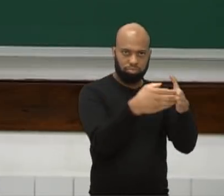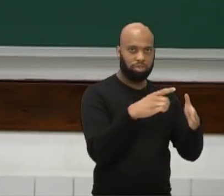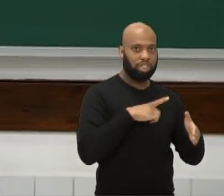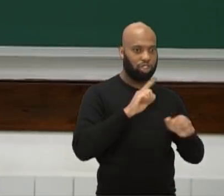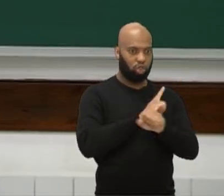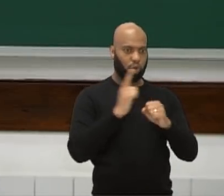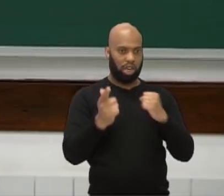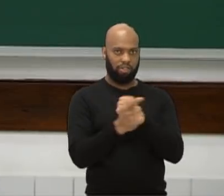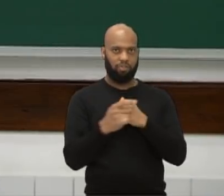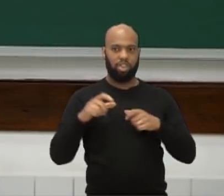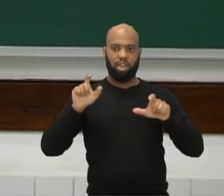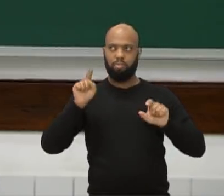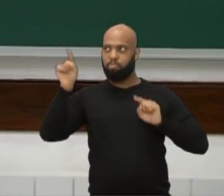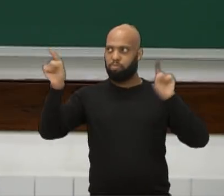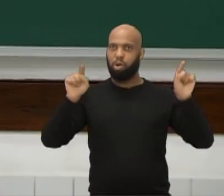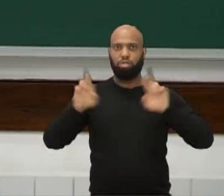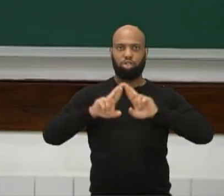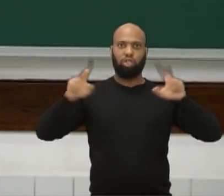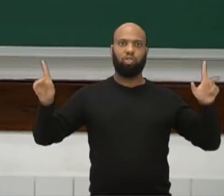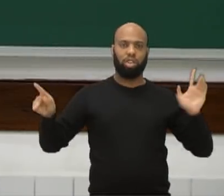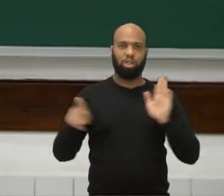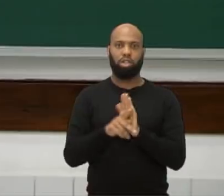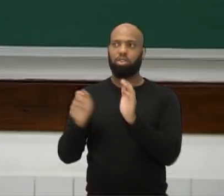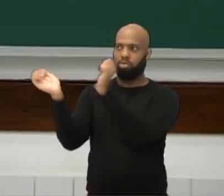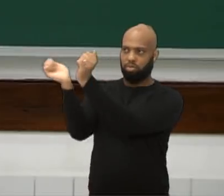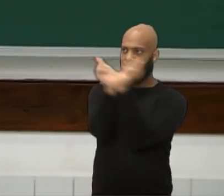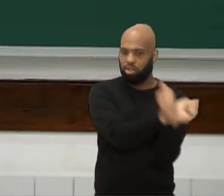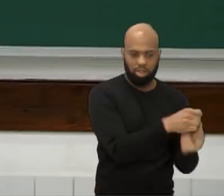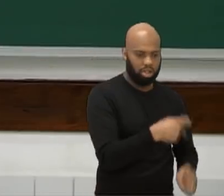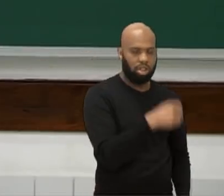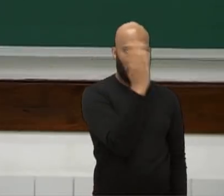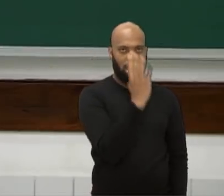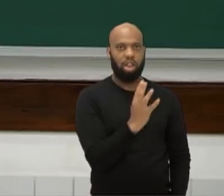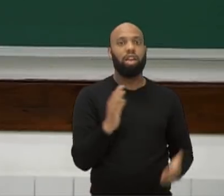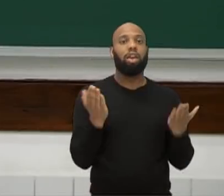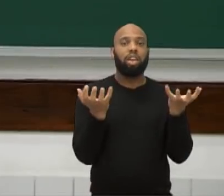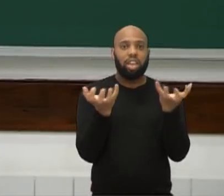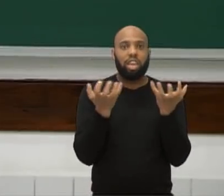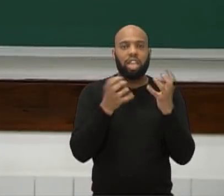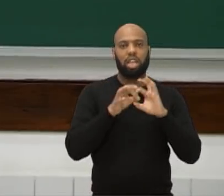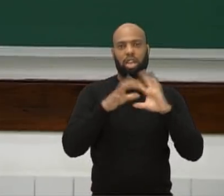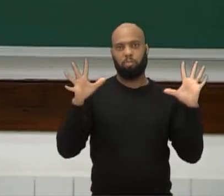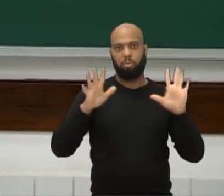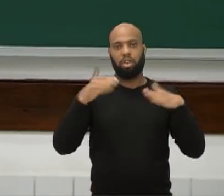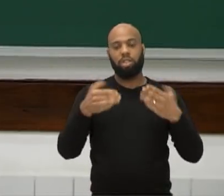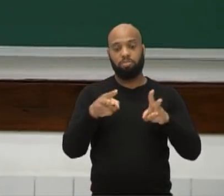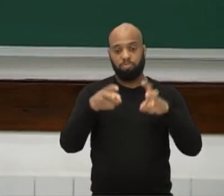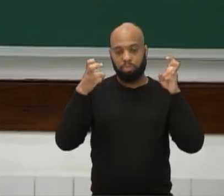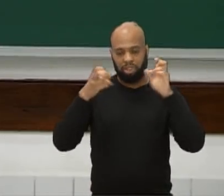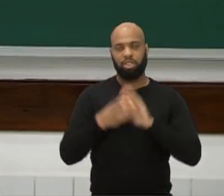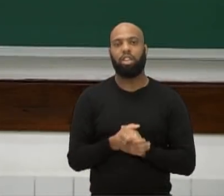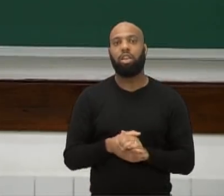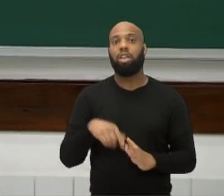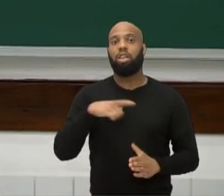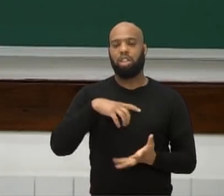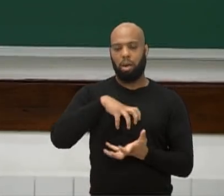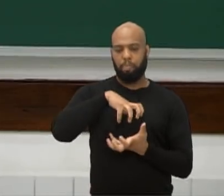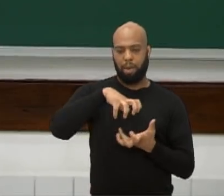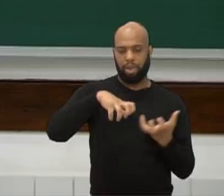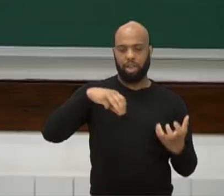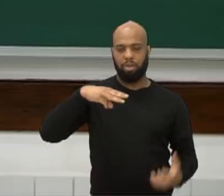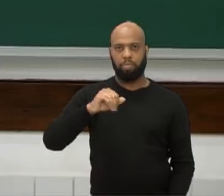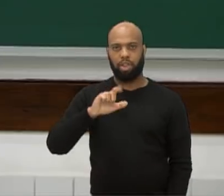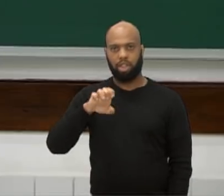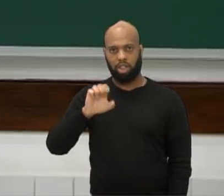geograficamente diferentes, quando vieram da África para o Brasil, em busca dessa liberdade. Então, note que interessante a revolta dos